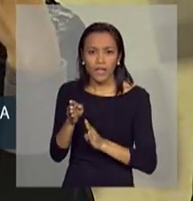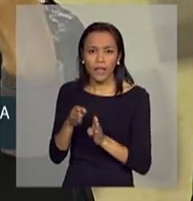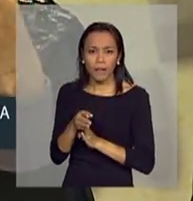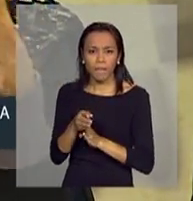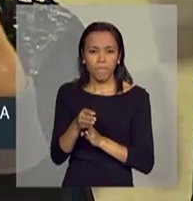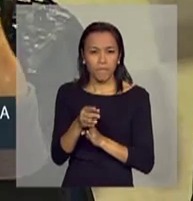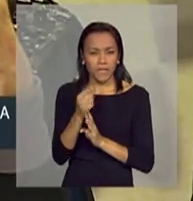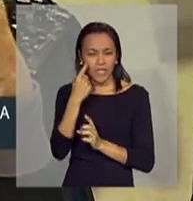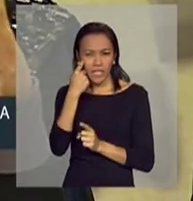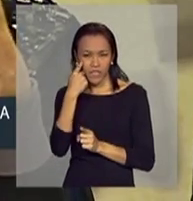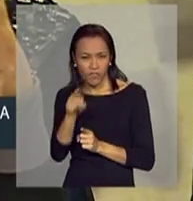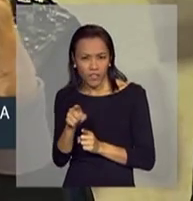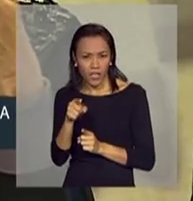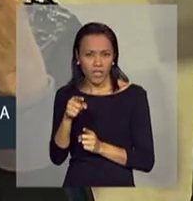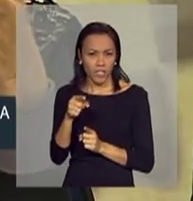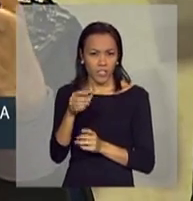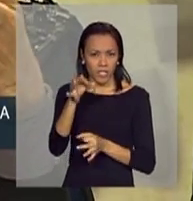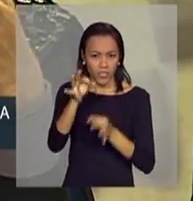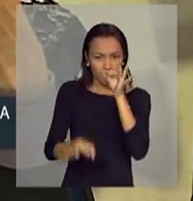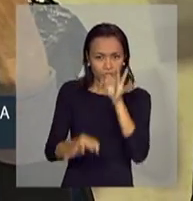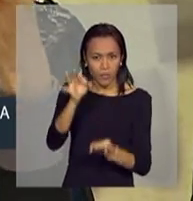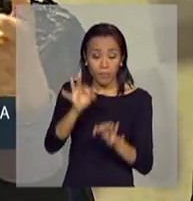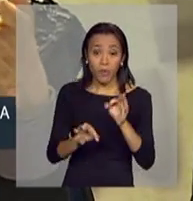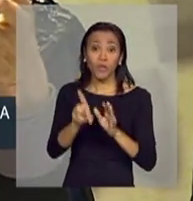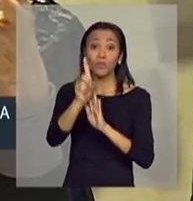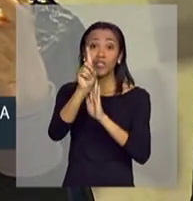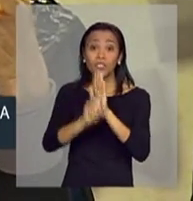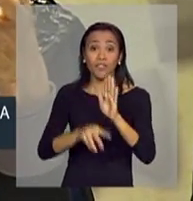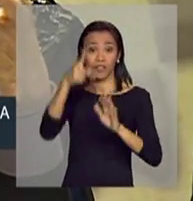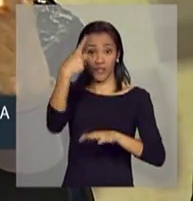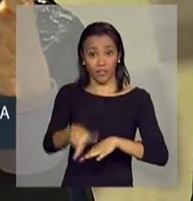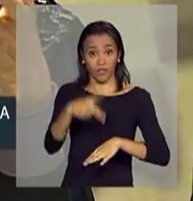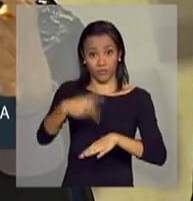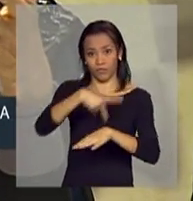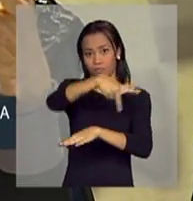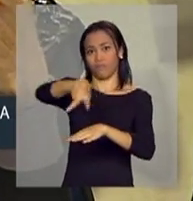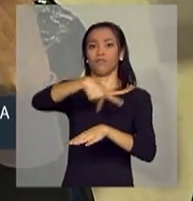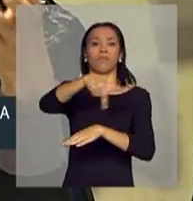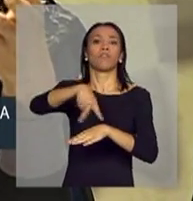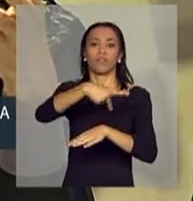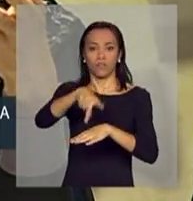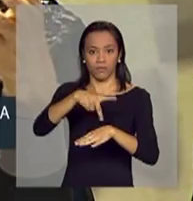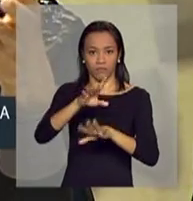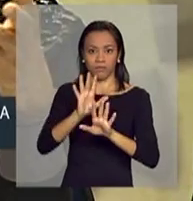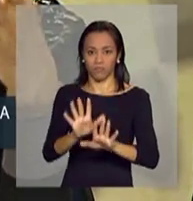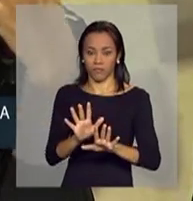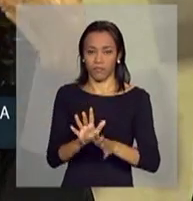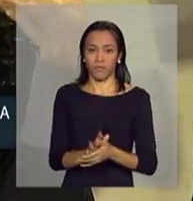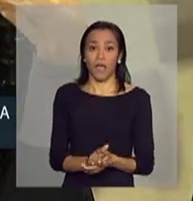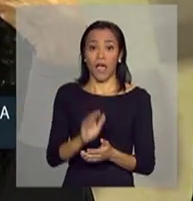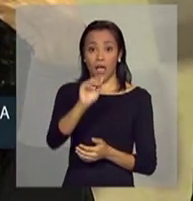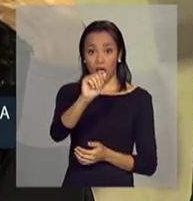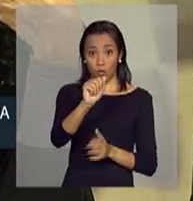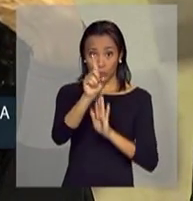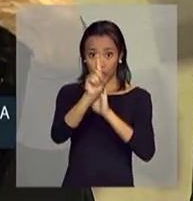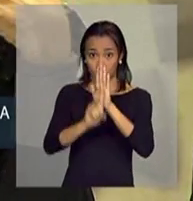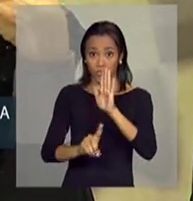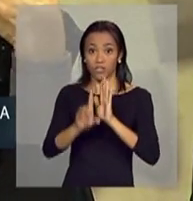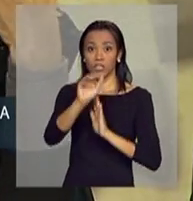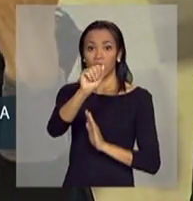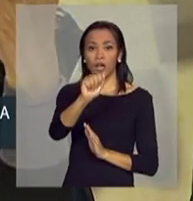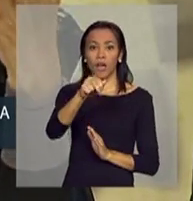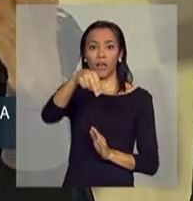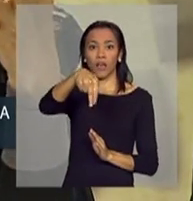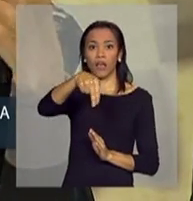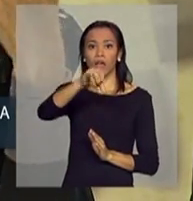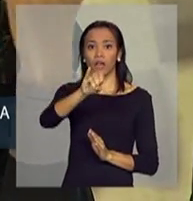sejam judicializados pelo direito interno, sejam submetidos a uma jurisdição interna. Agora, nós